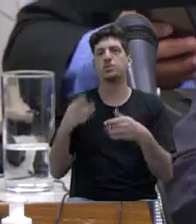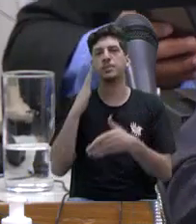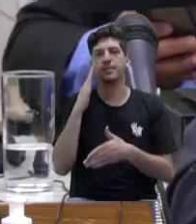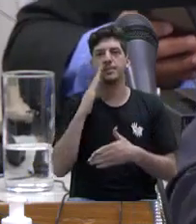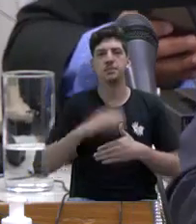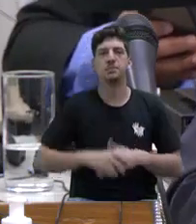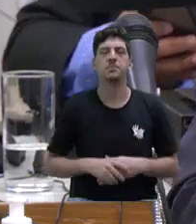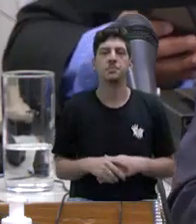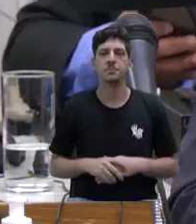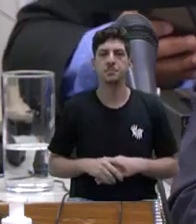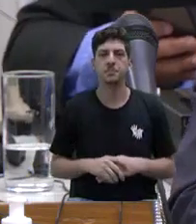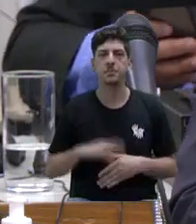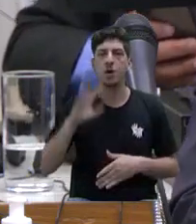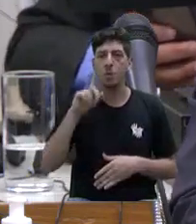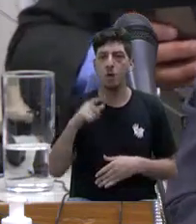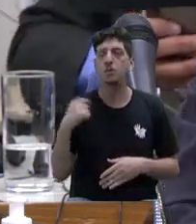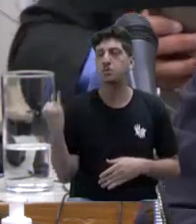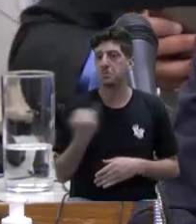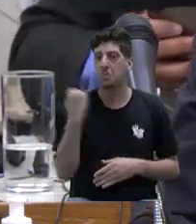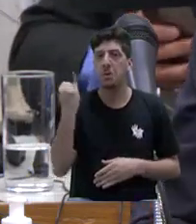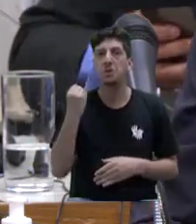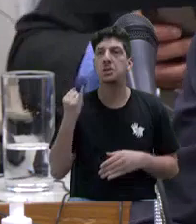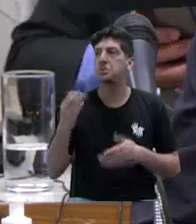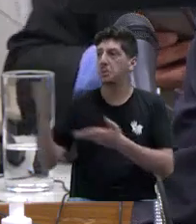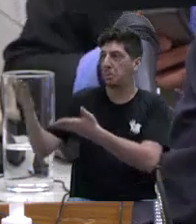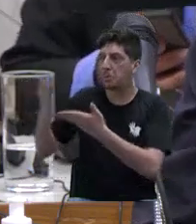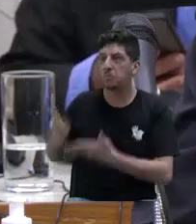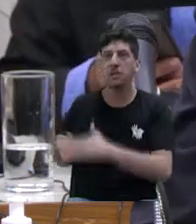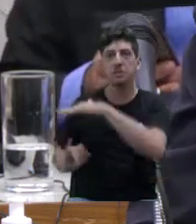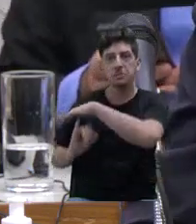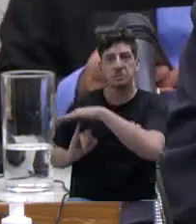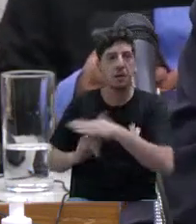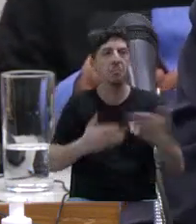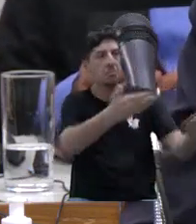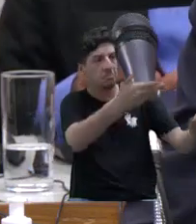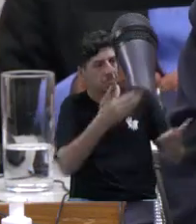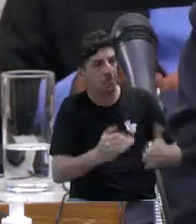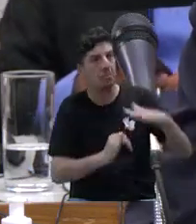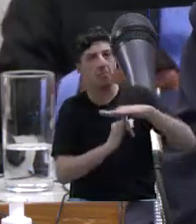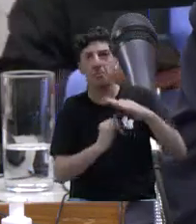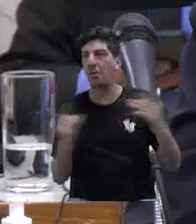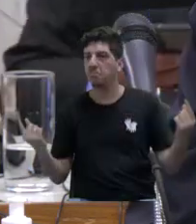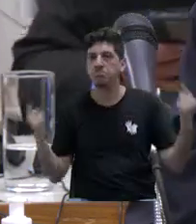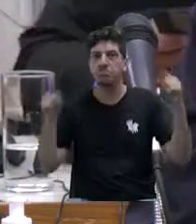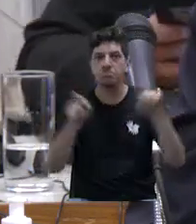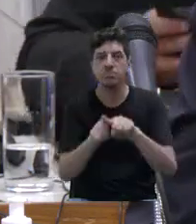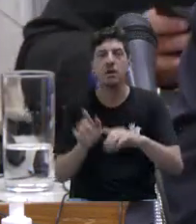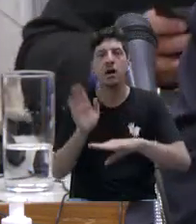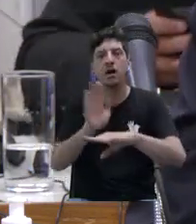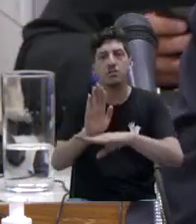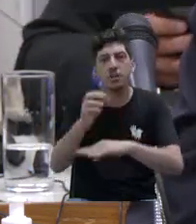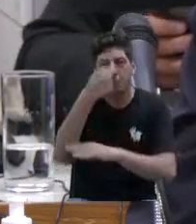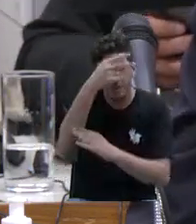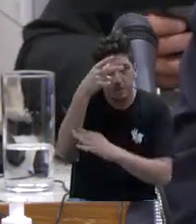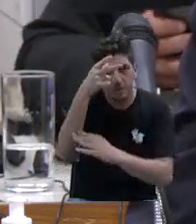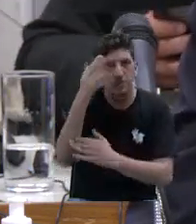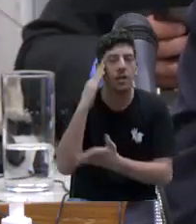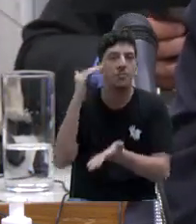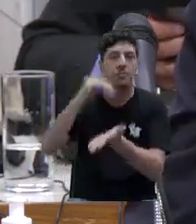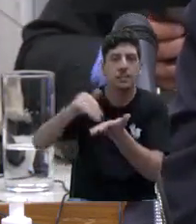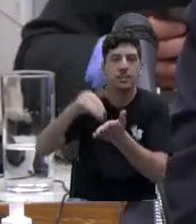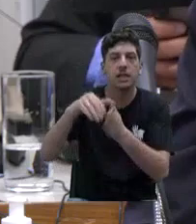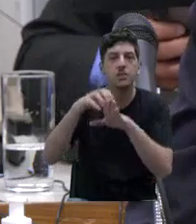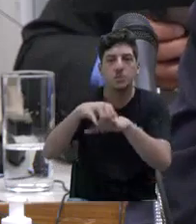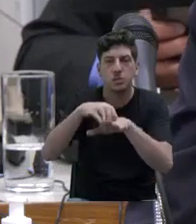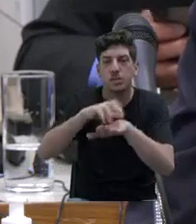temos que chamar esses órgãos para cá, porque a dificuldade que as prefeituras têm, que a Secretaria de Turismo tem nas cidades,